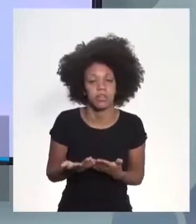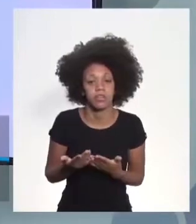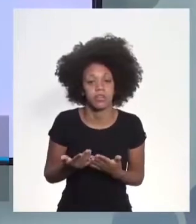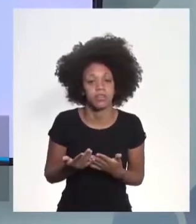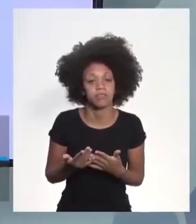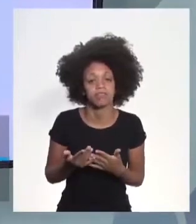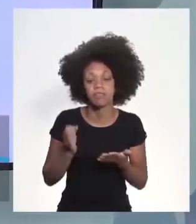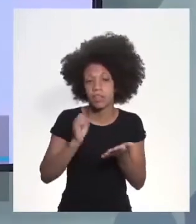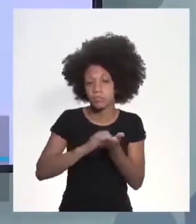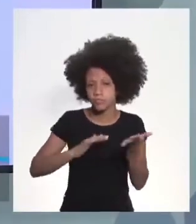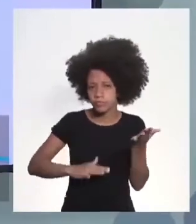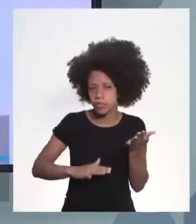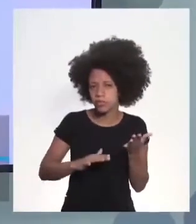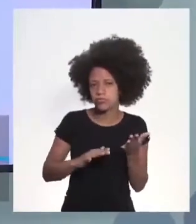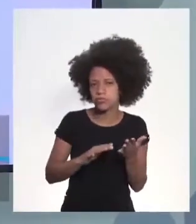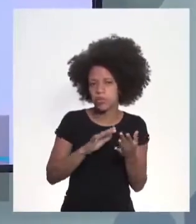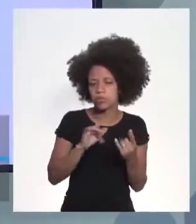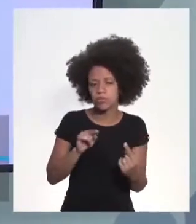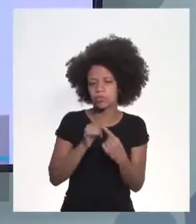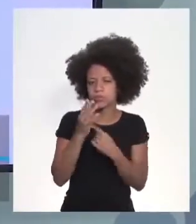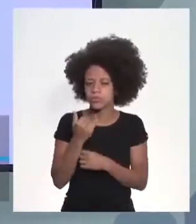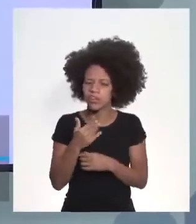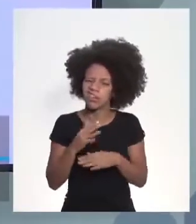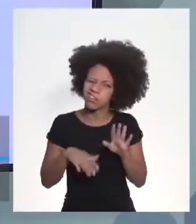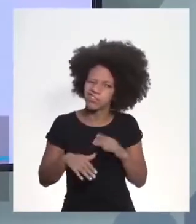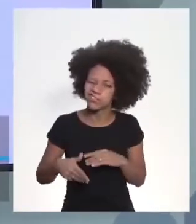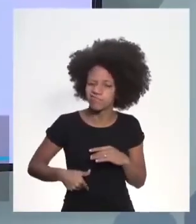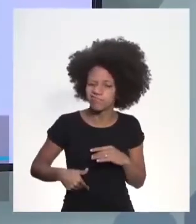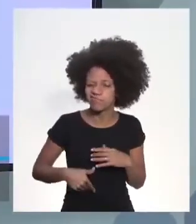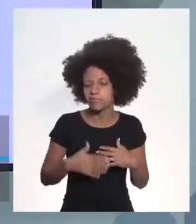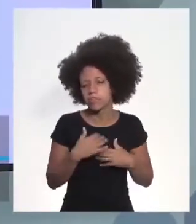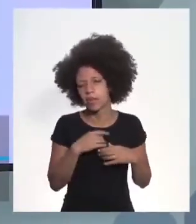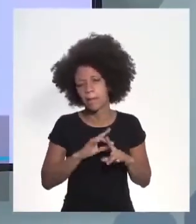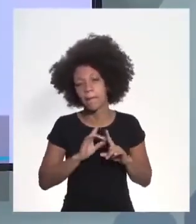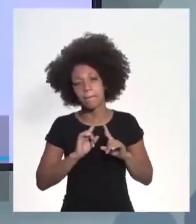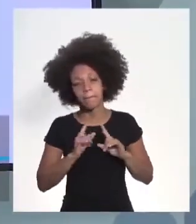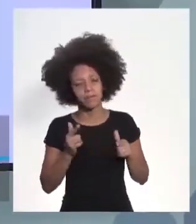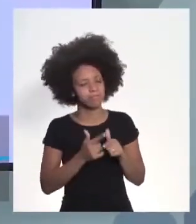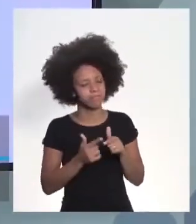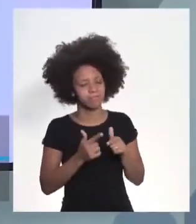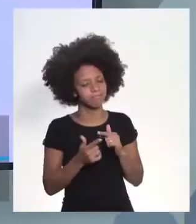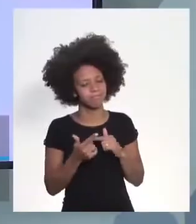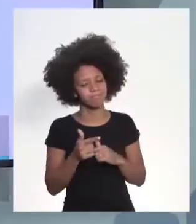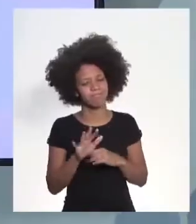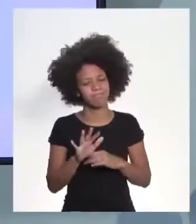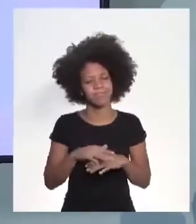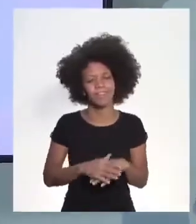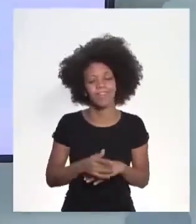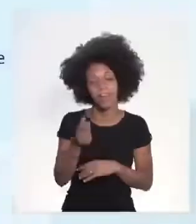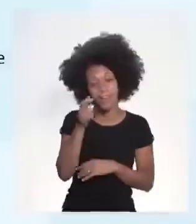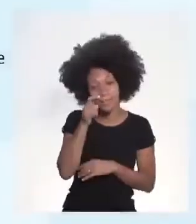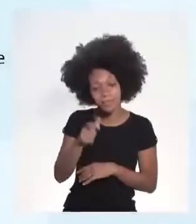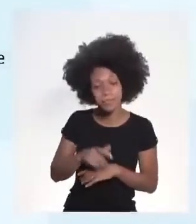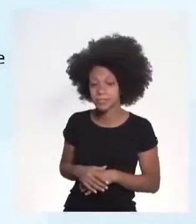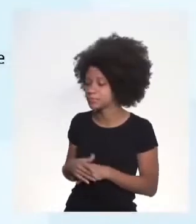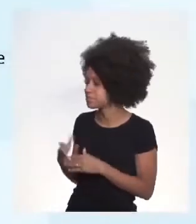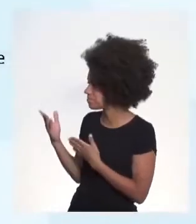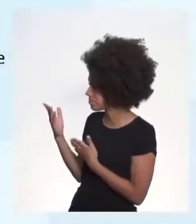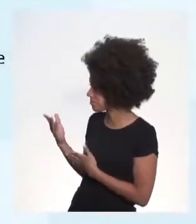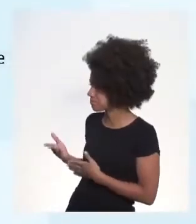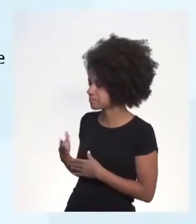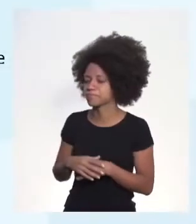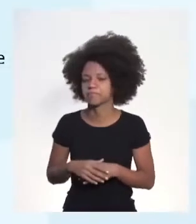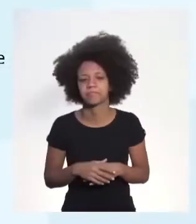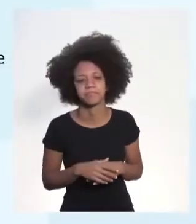trabalhando com comida pesacre às vezes estômago Roncou um pouquinho mas não tem problema não acompanha aí na tela coloca na tela